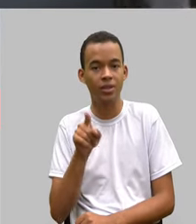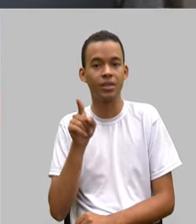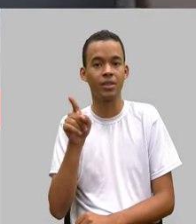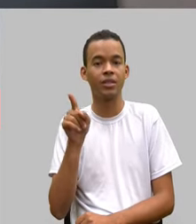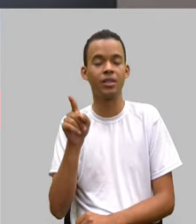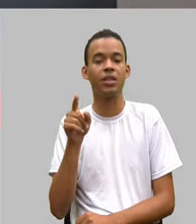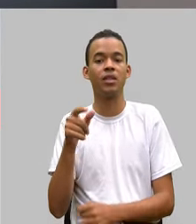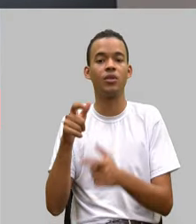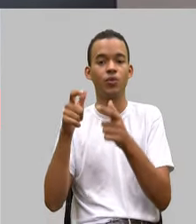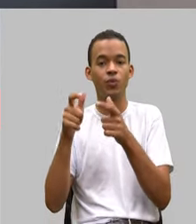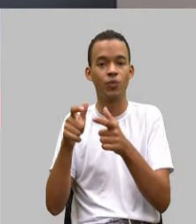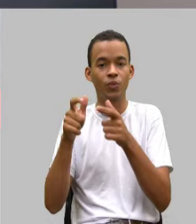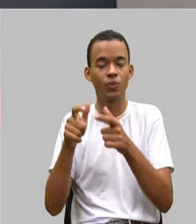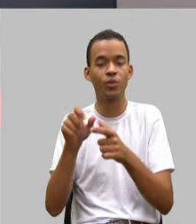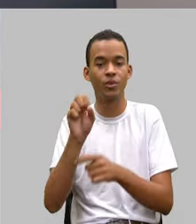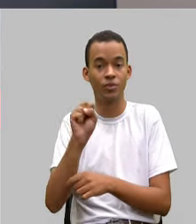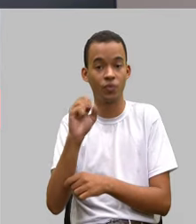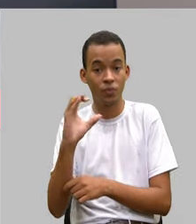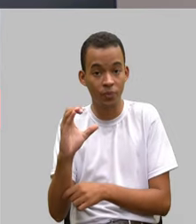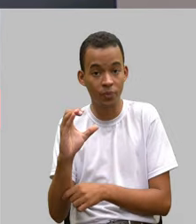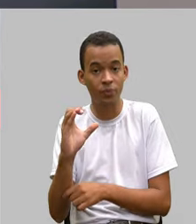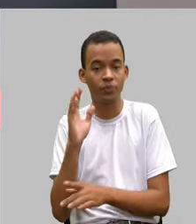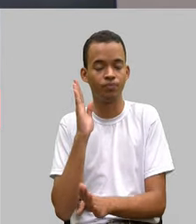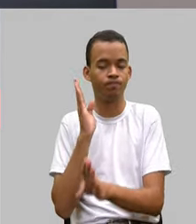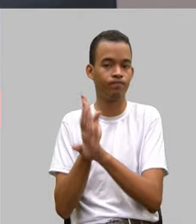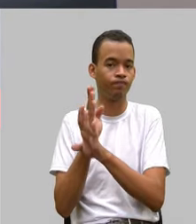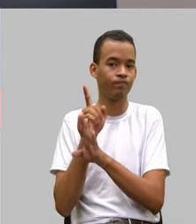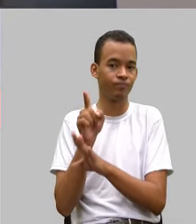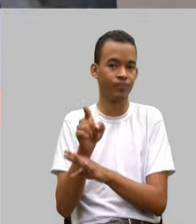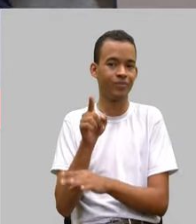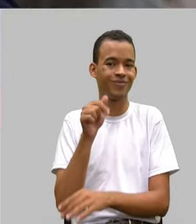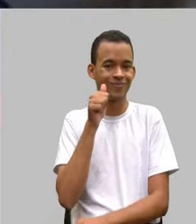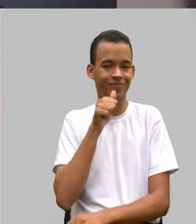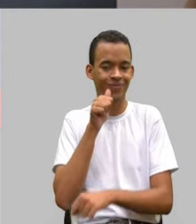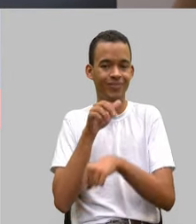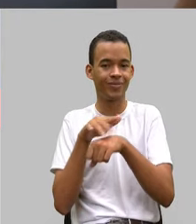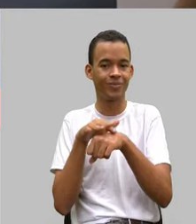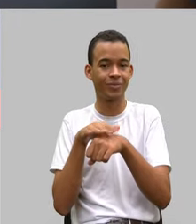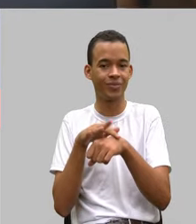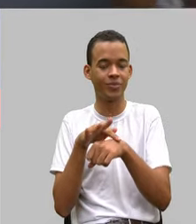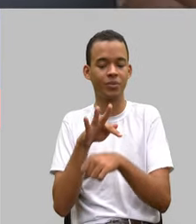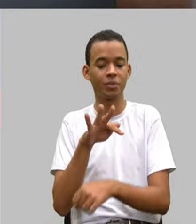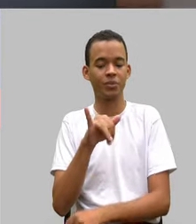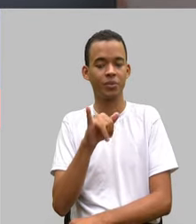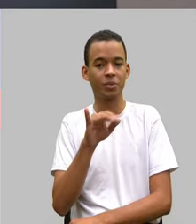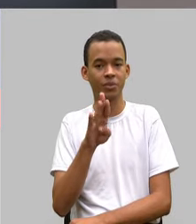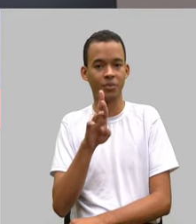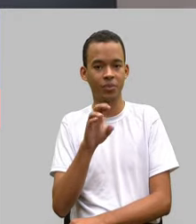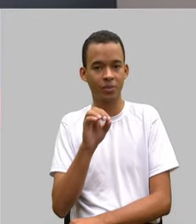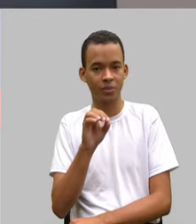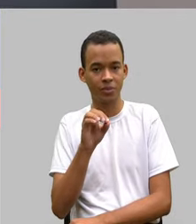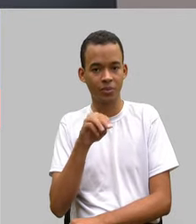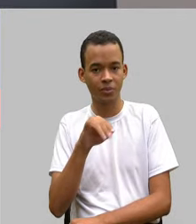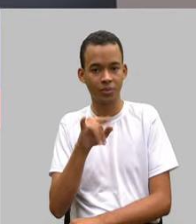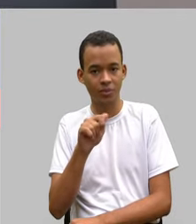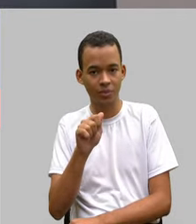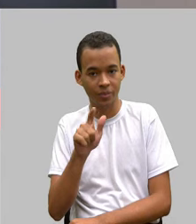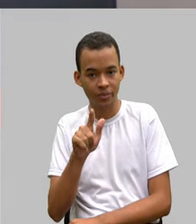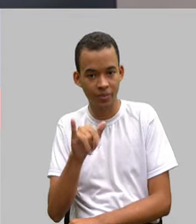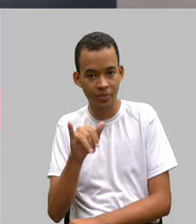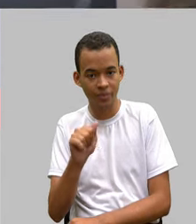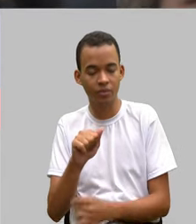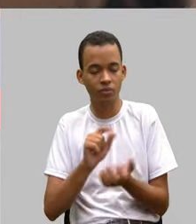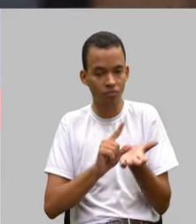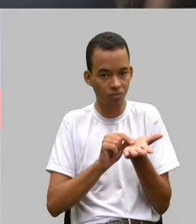diagnóstico de fibromialgia Esse estudo tá publicado na principal revista médica científica